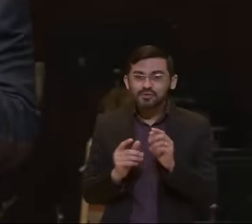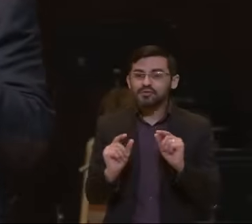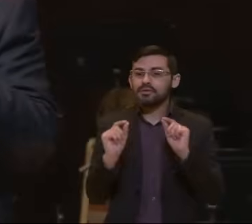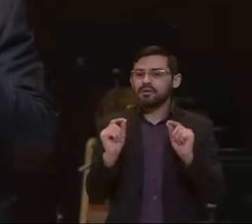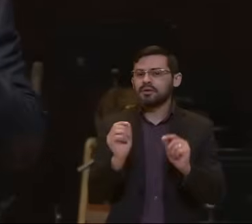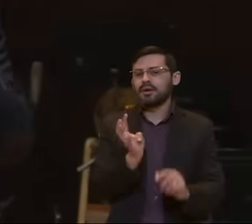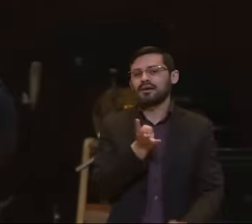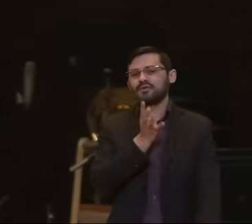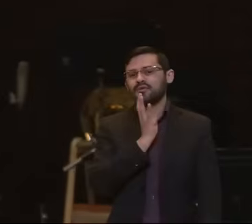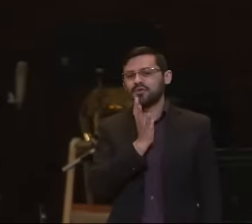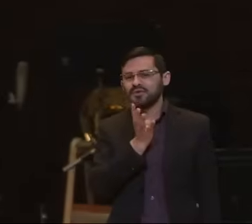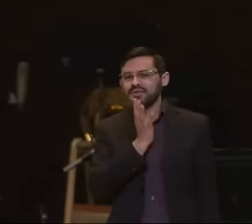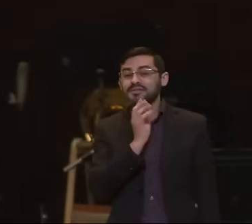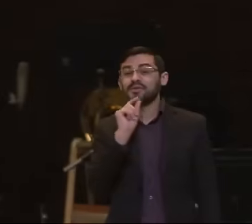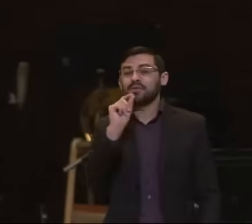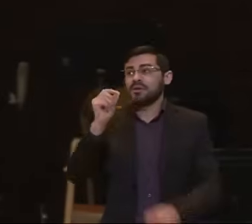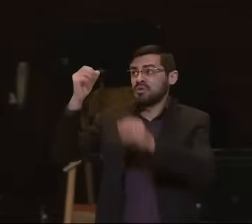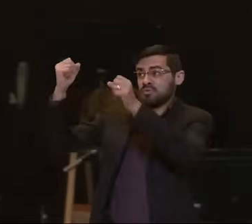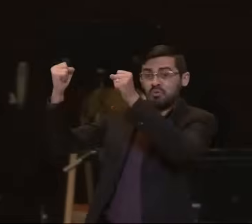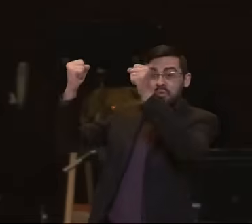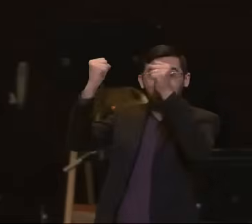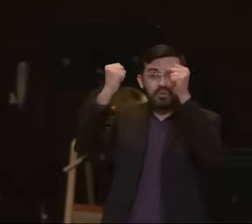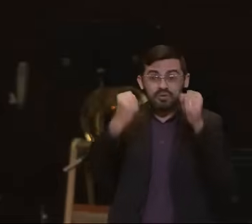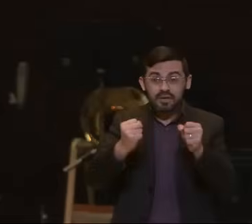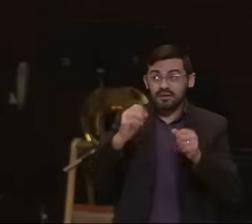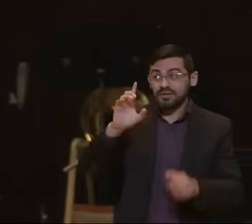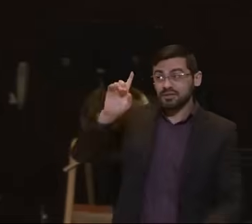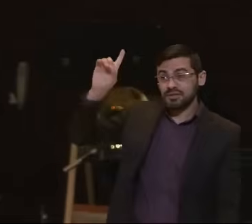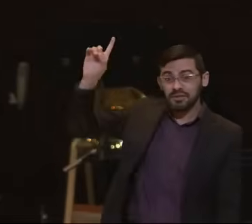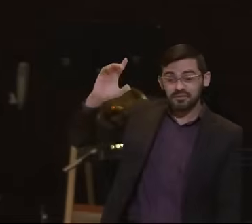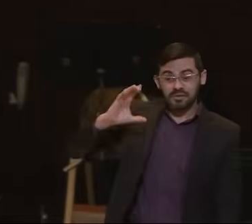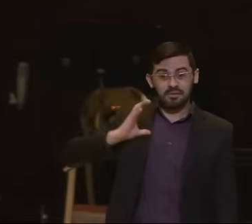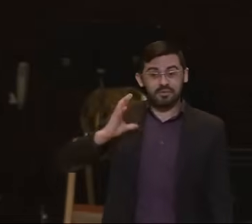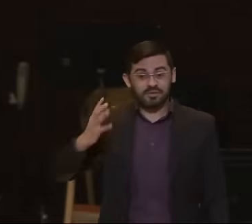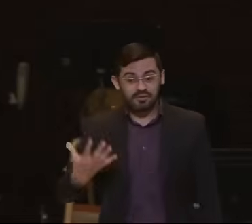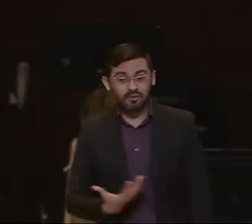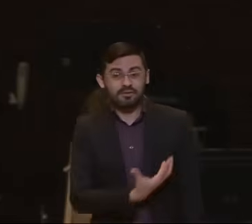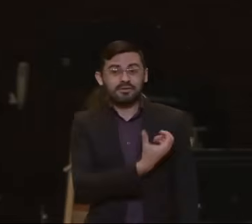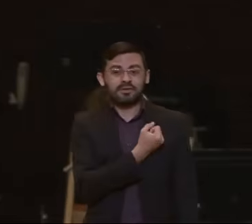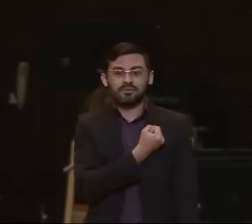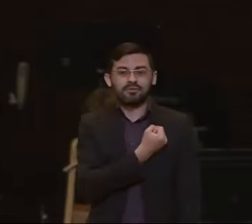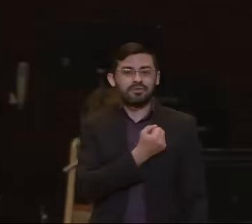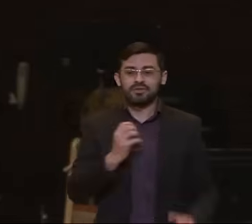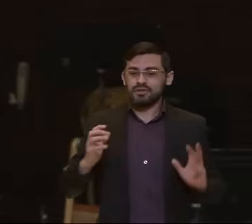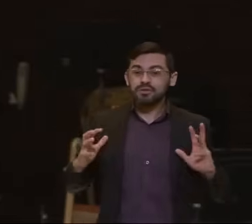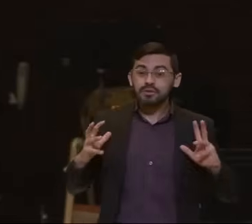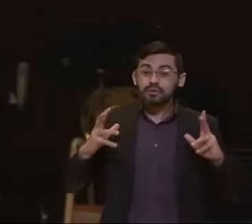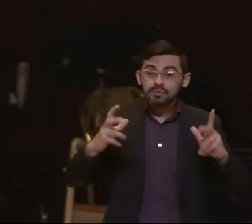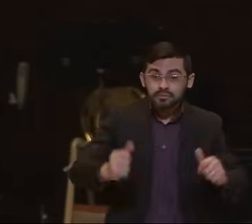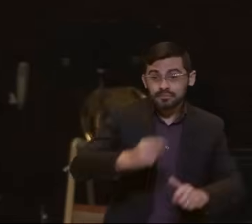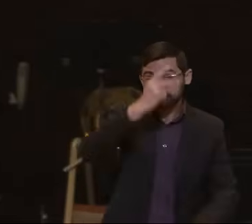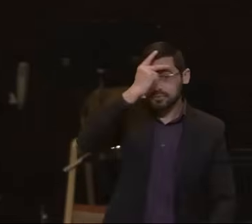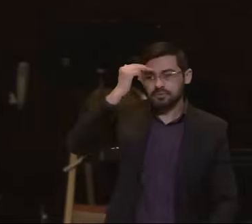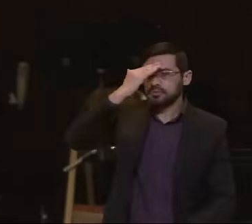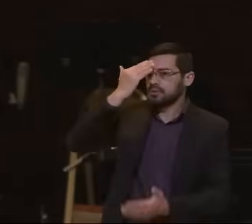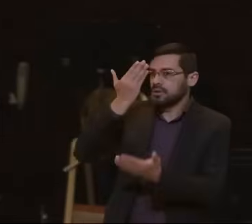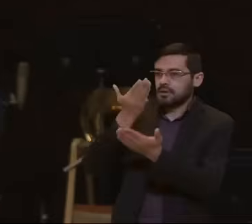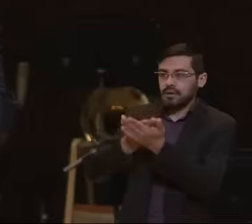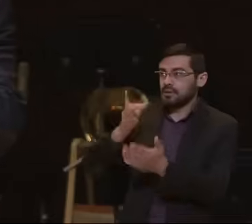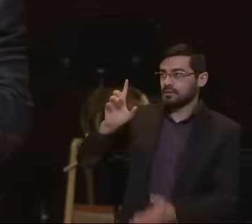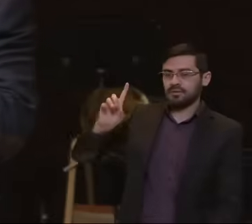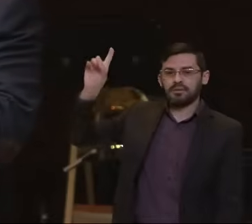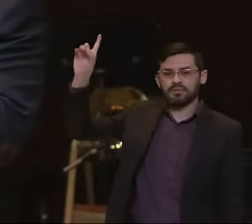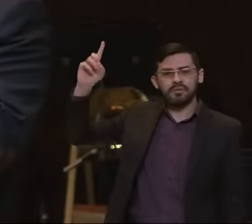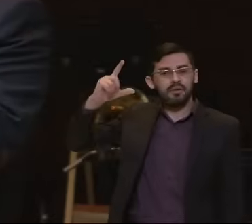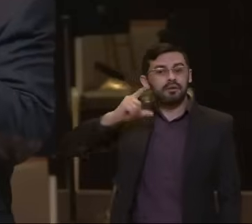o Evangelho, que é o poder de Deus para a salvação de todo aquele que nele crê. É ter o